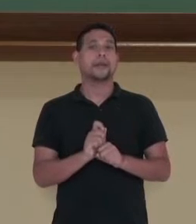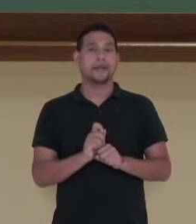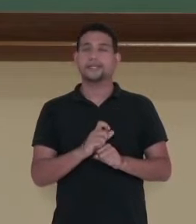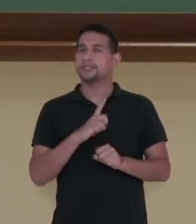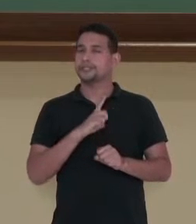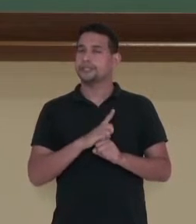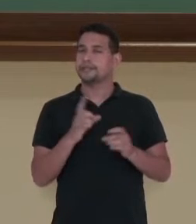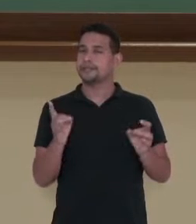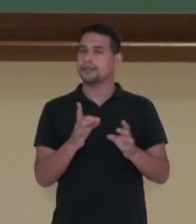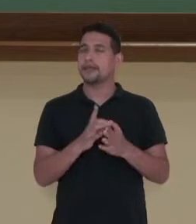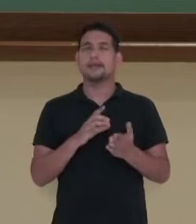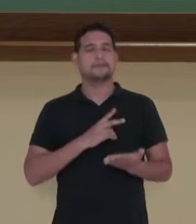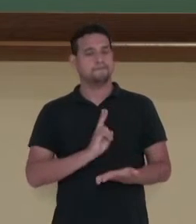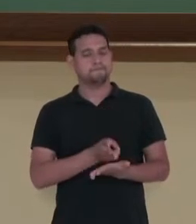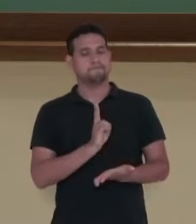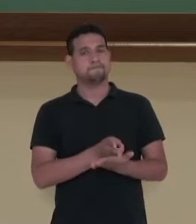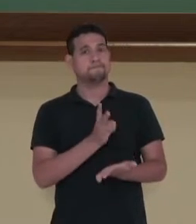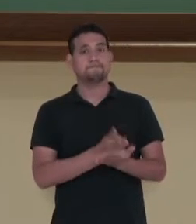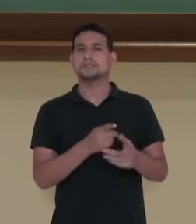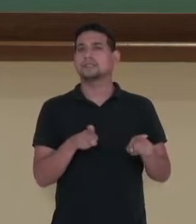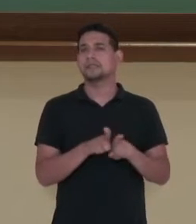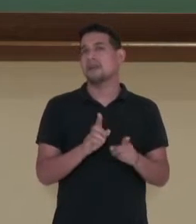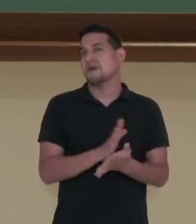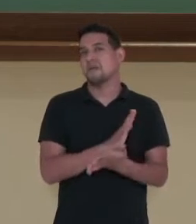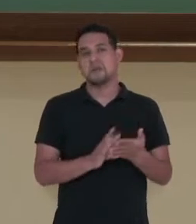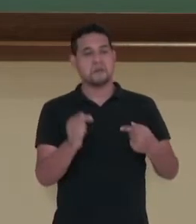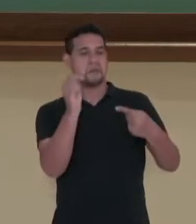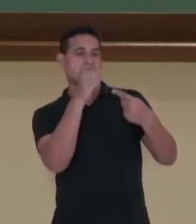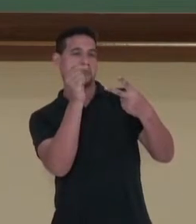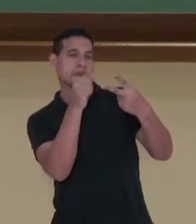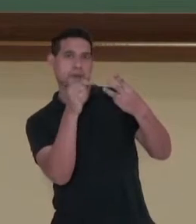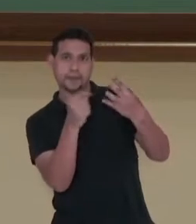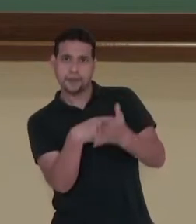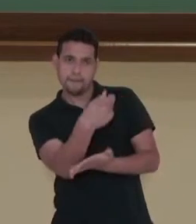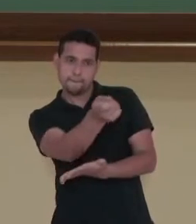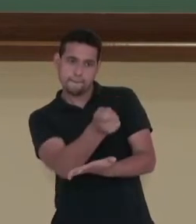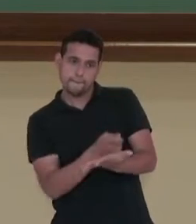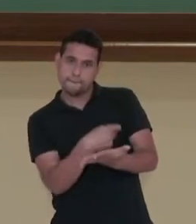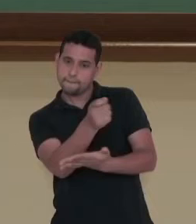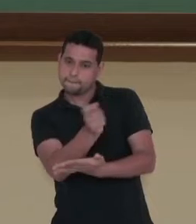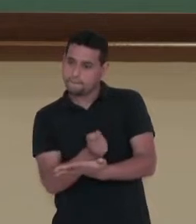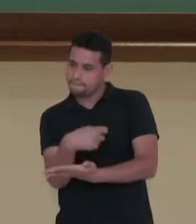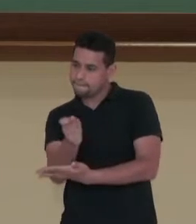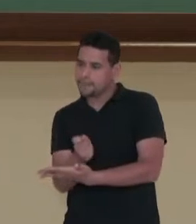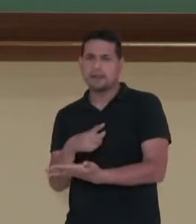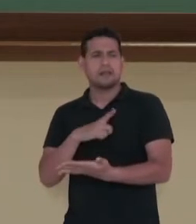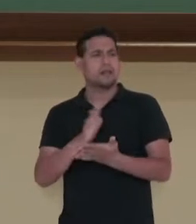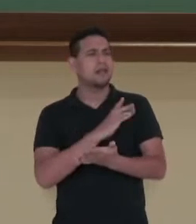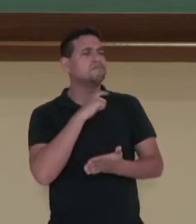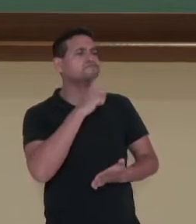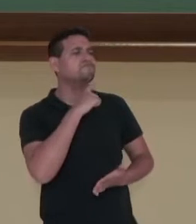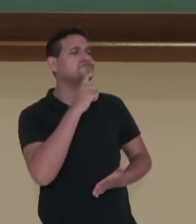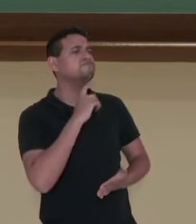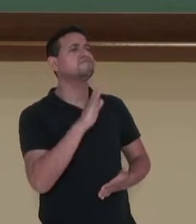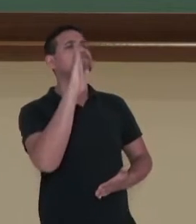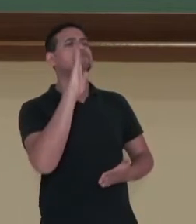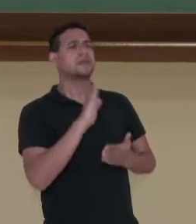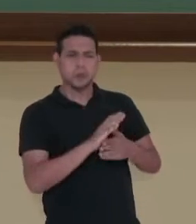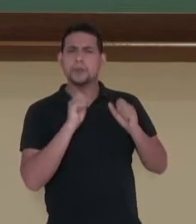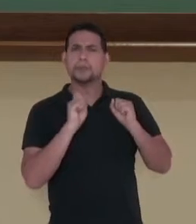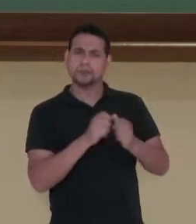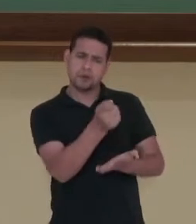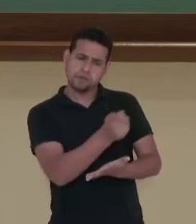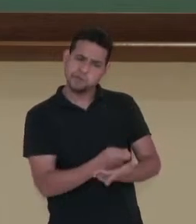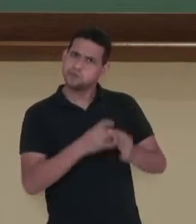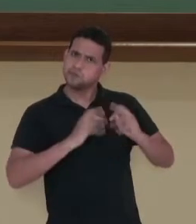con ustedes siempre un bolígrafo para sus anotaciones. Si tienen dudas, no dejen de